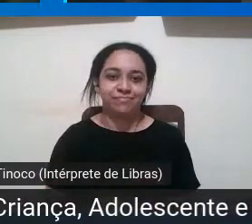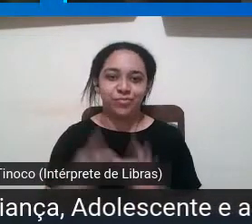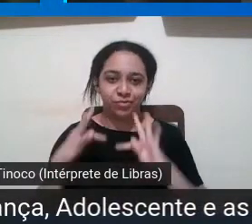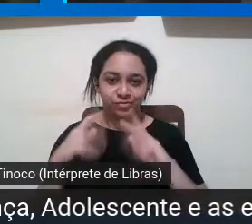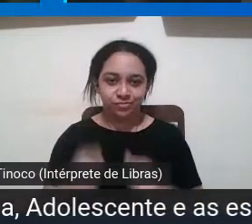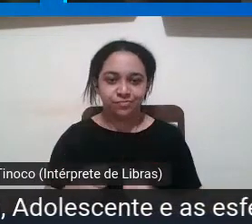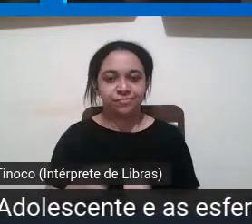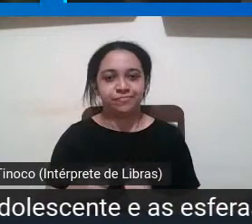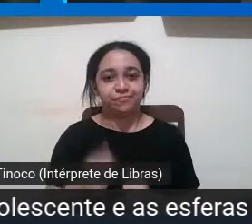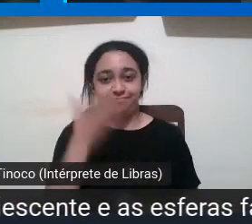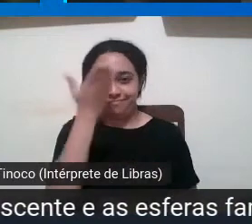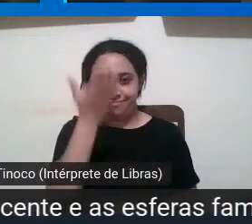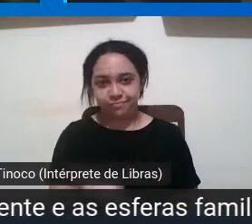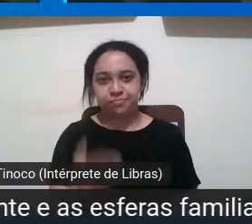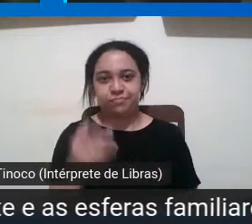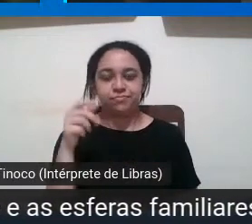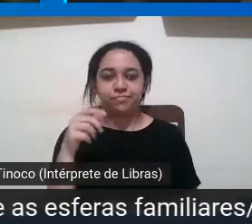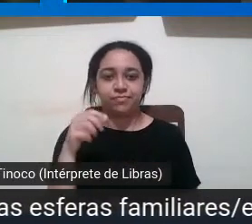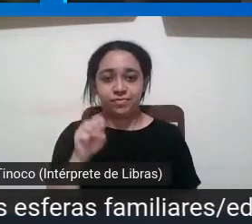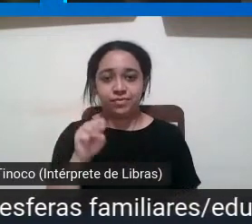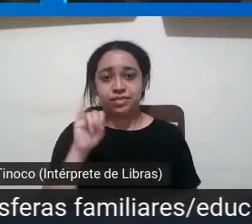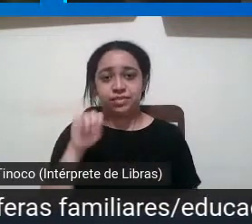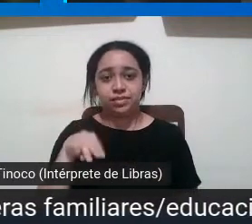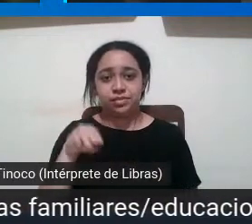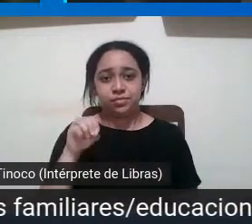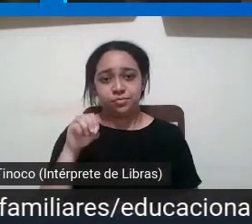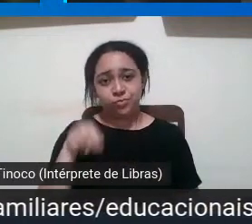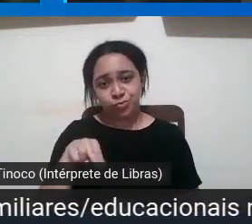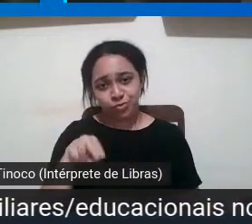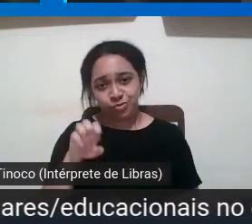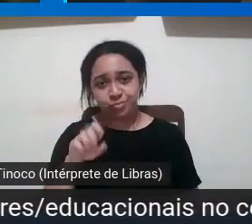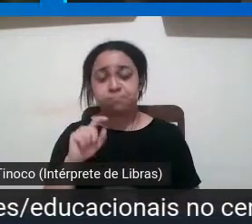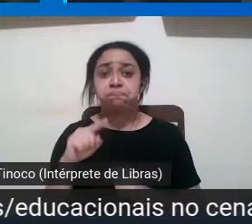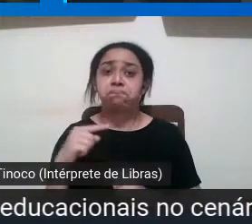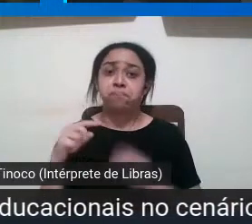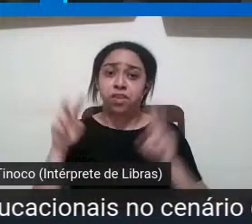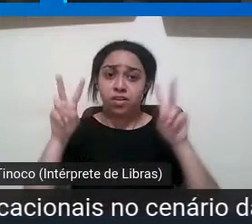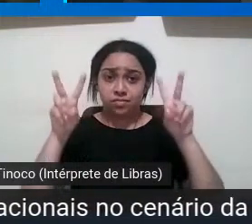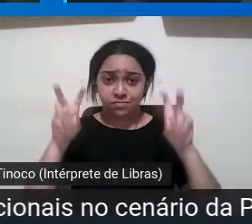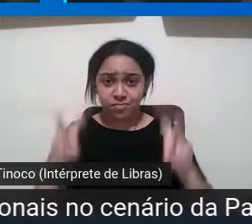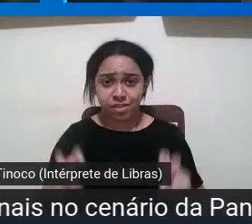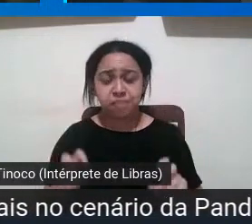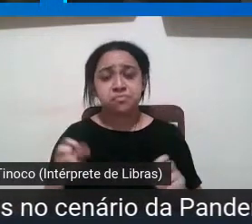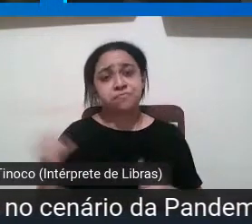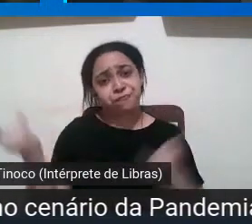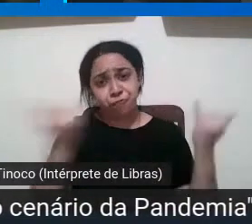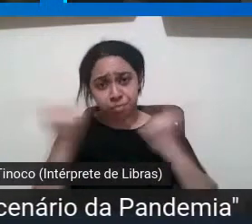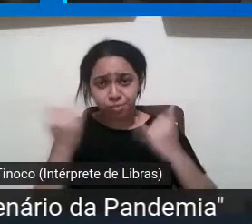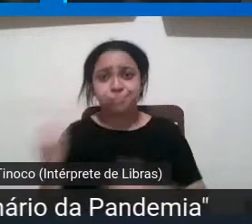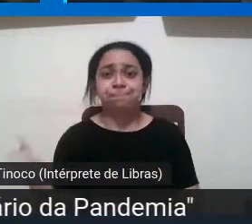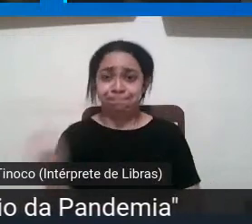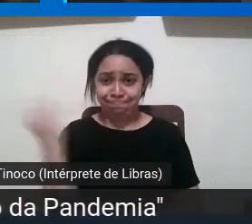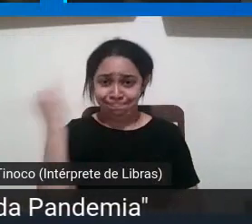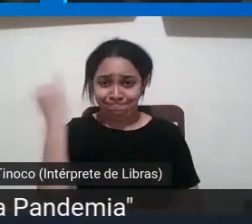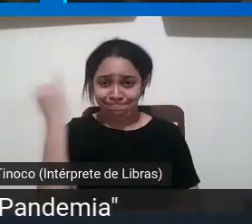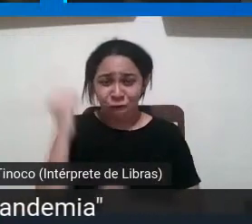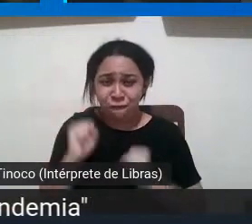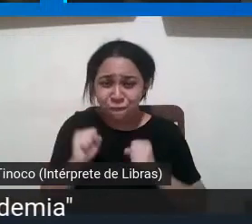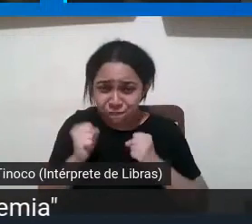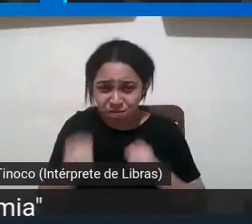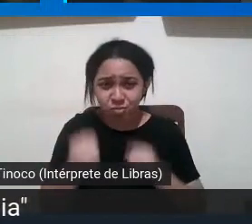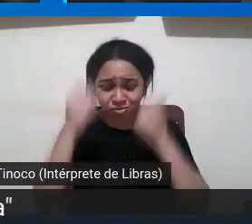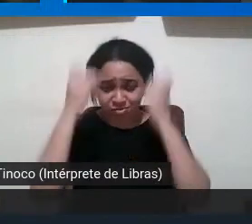explanações de assuntos que estão latentes em nosso meio Educacional e faz com que